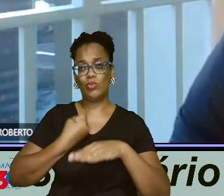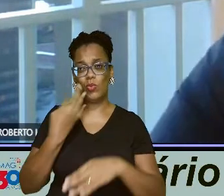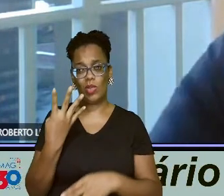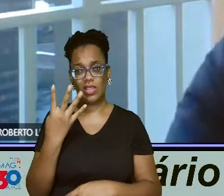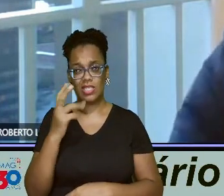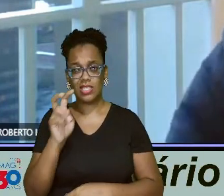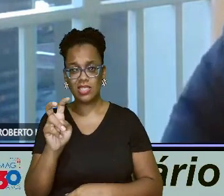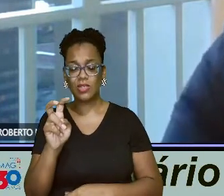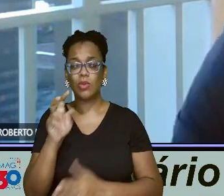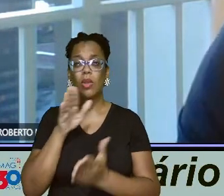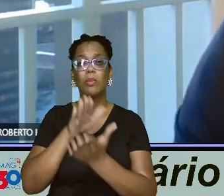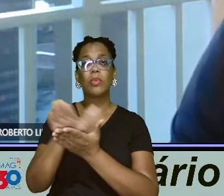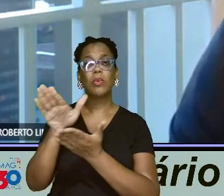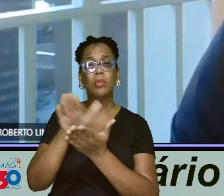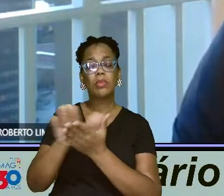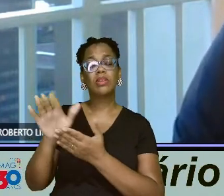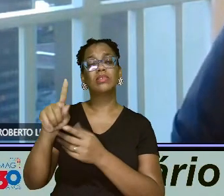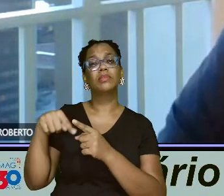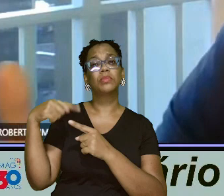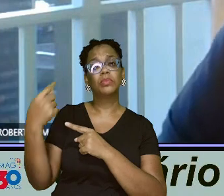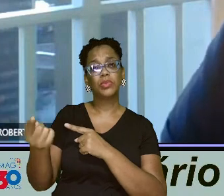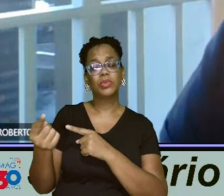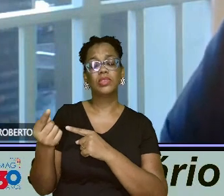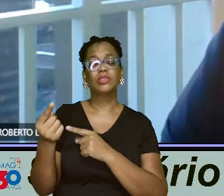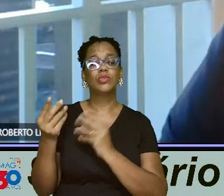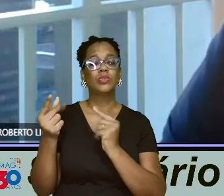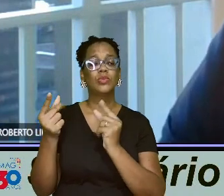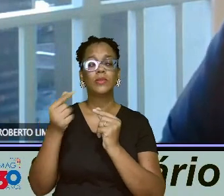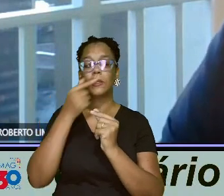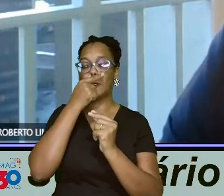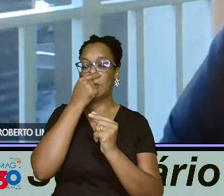publicação recorrente do relatório de justiça em números